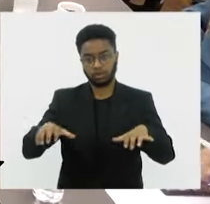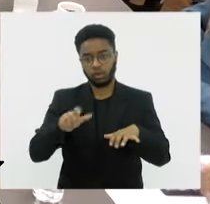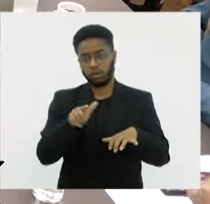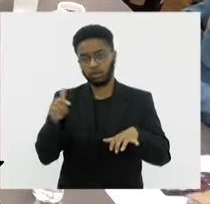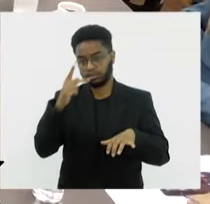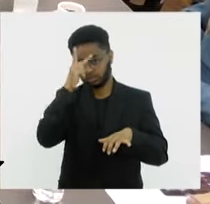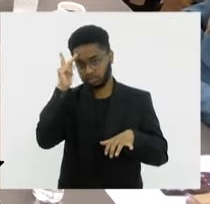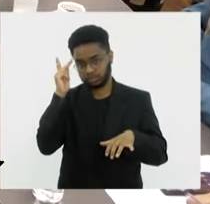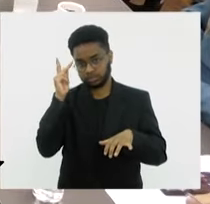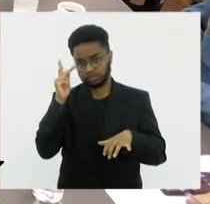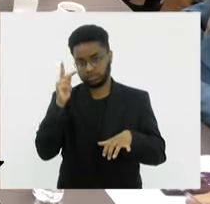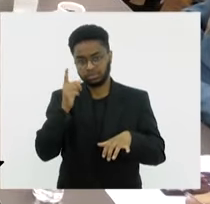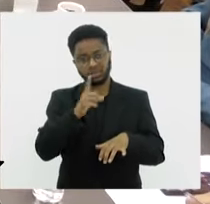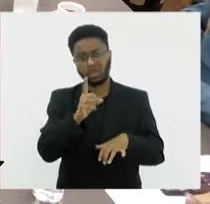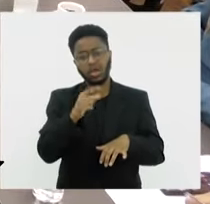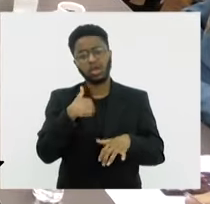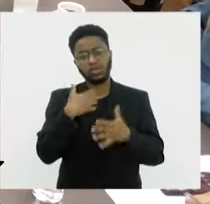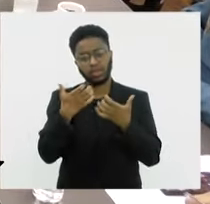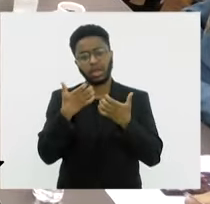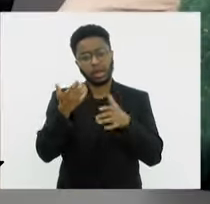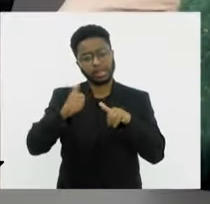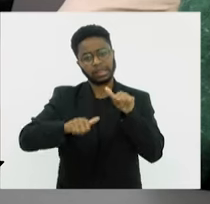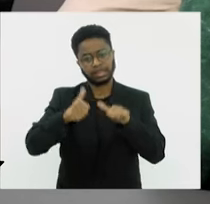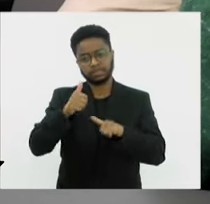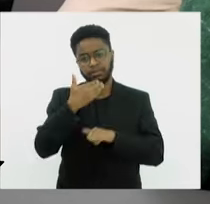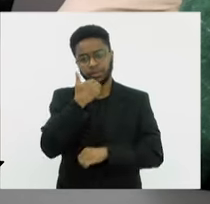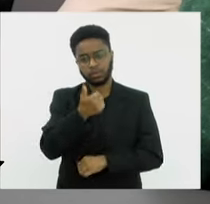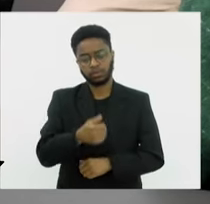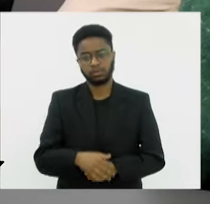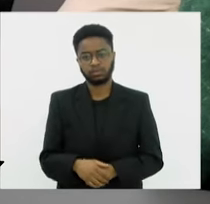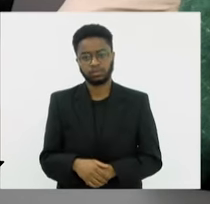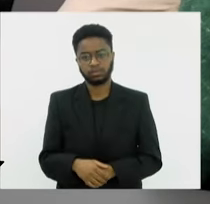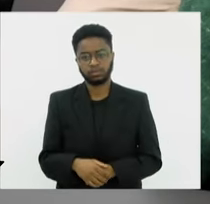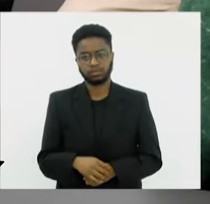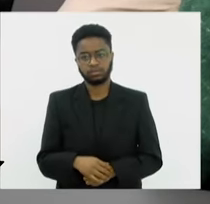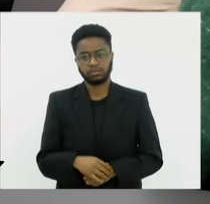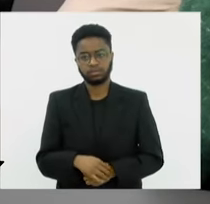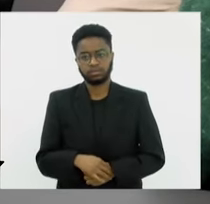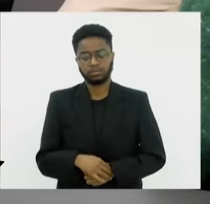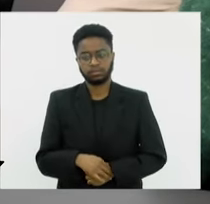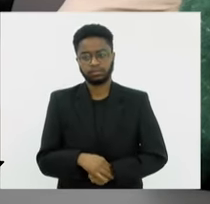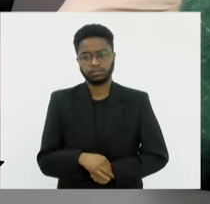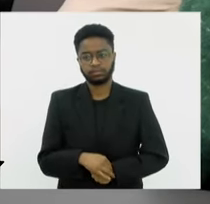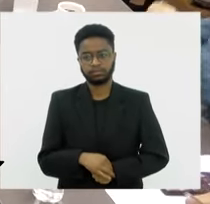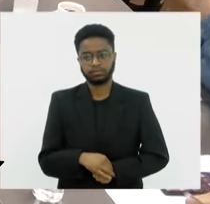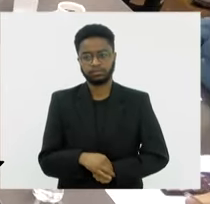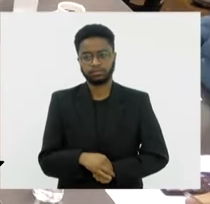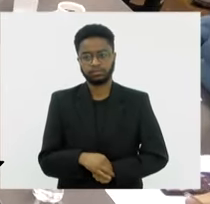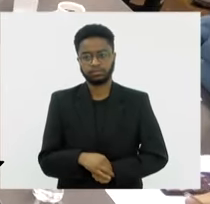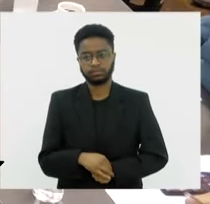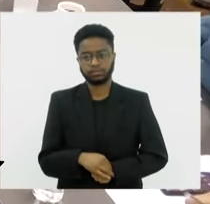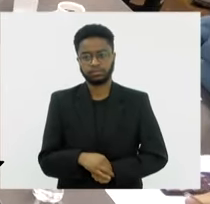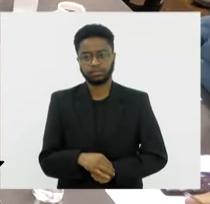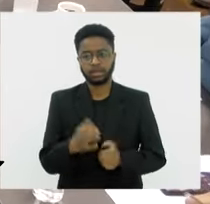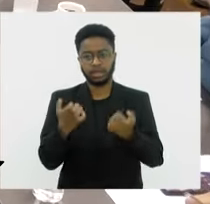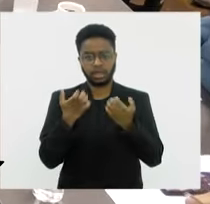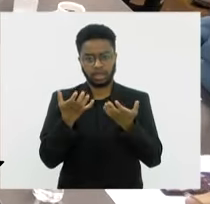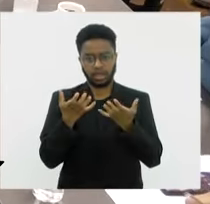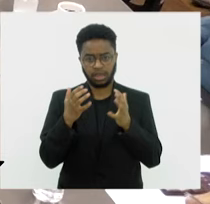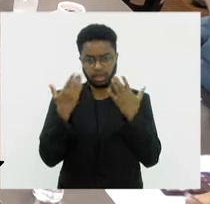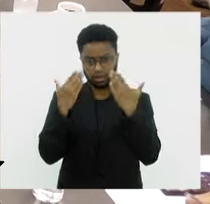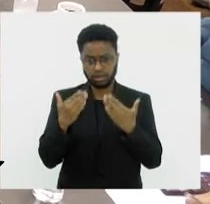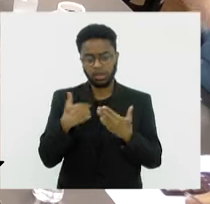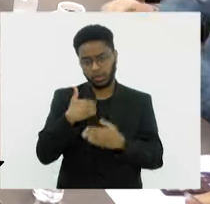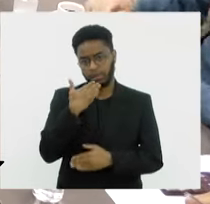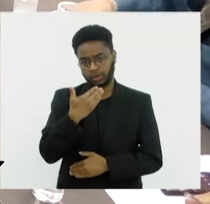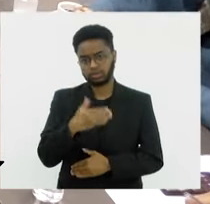pode dar. Não sei, na verdade, eu quero analisar mais. Pedir. O que o Serafini quer? Vista? Isso. Quer vista. Então, estou